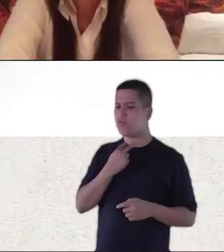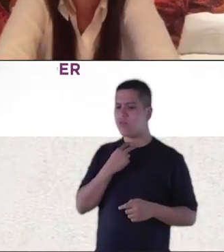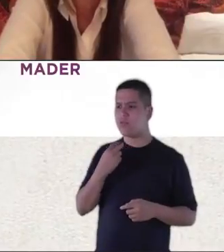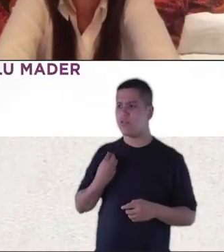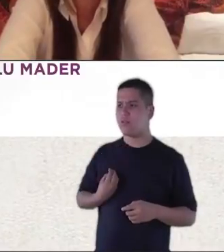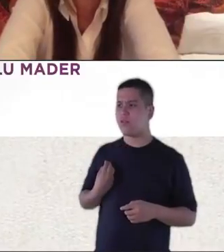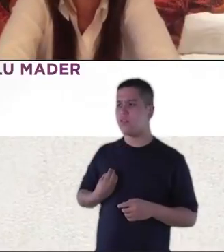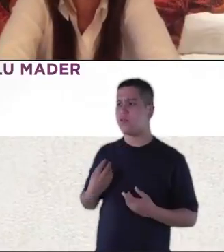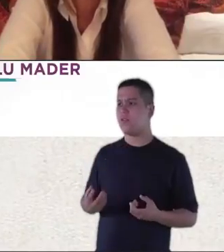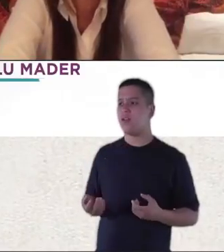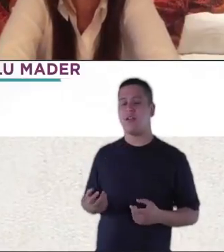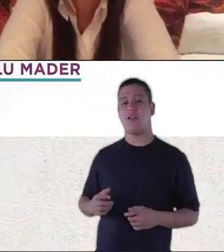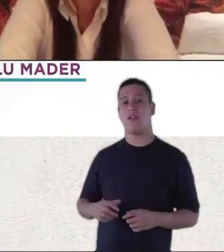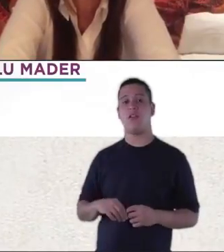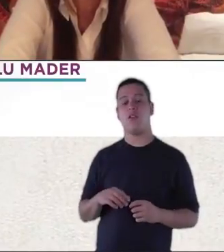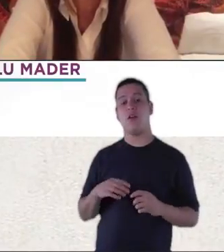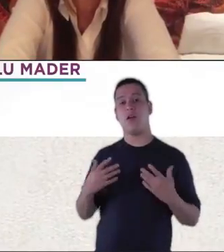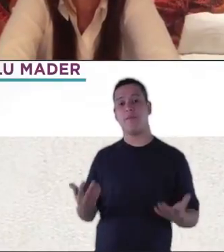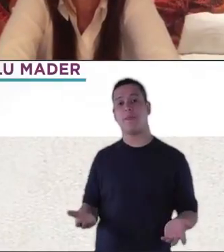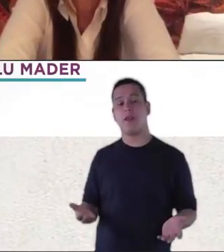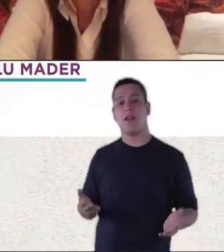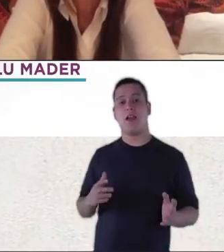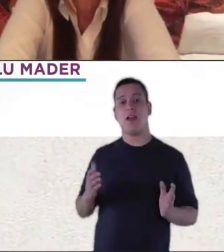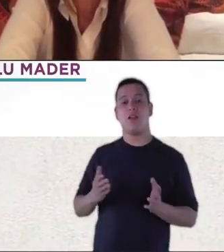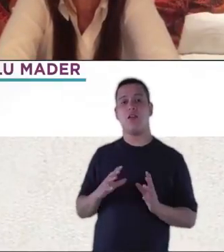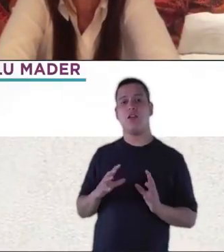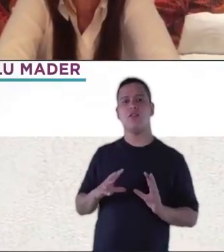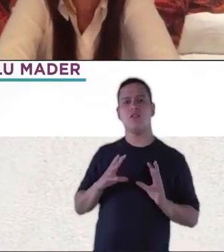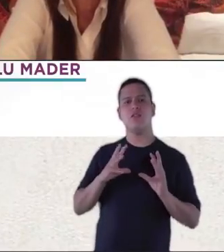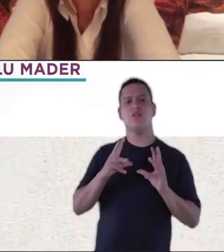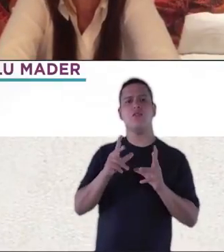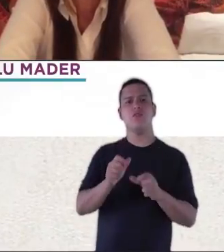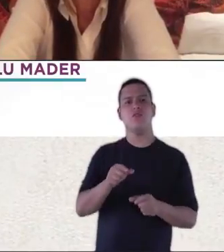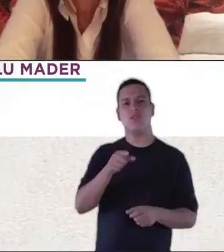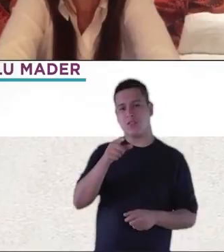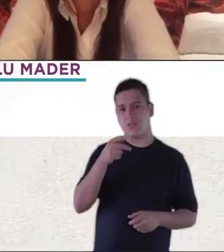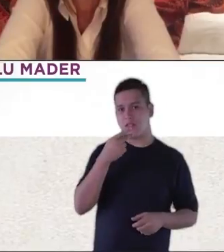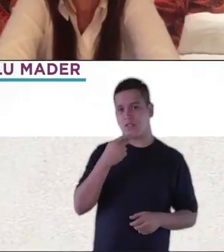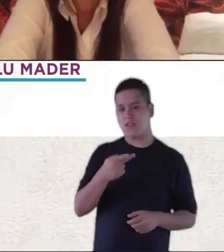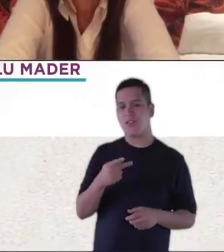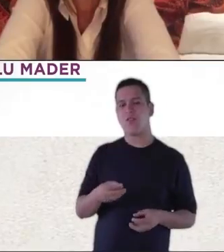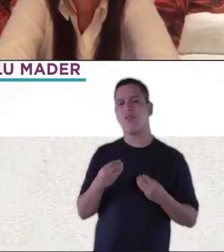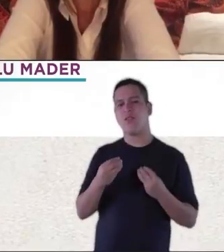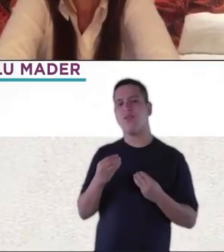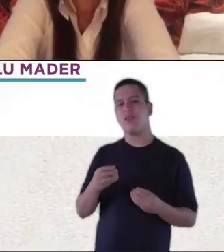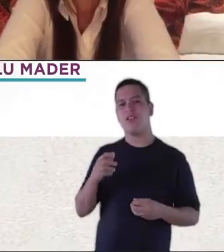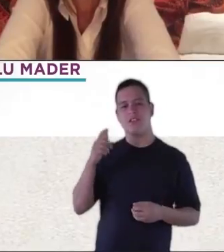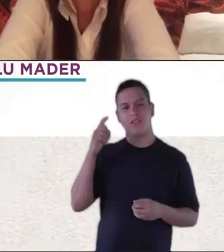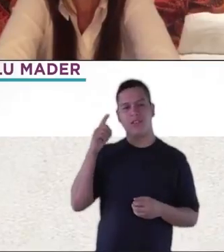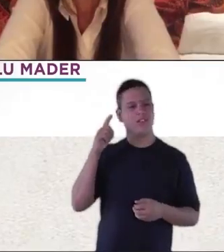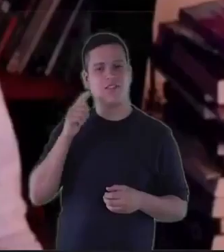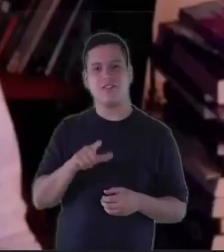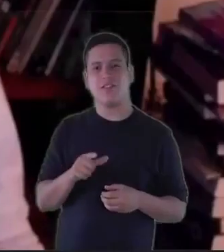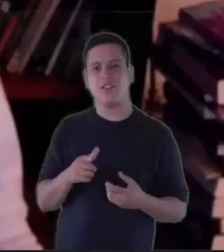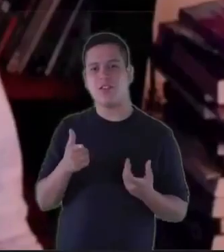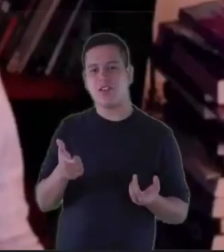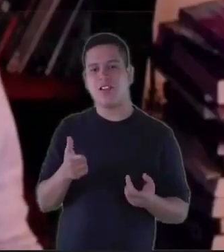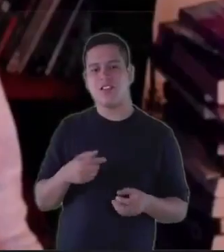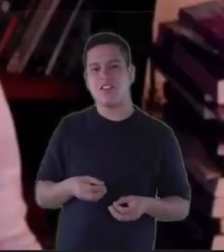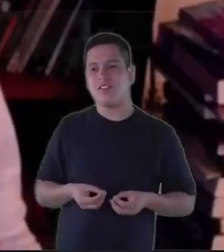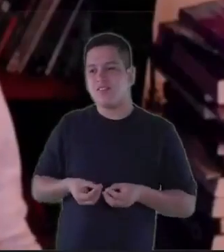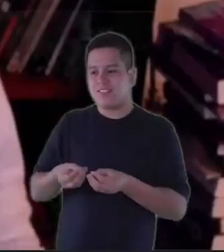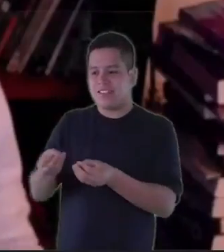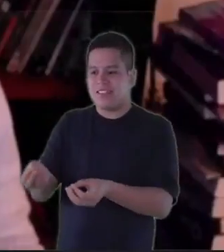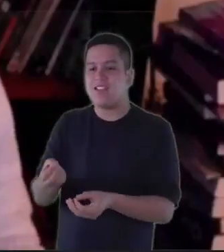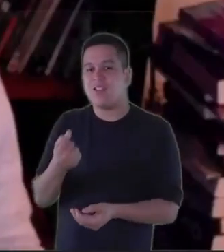Posto tudo isso que a Malu falou sobre o livro, como é que você tem coragem de entregar um original para ela? Você não sabe